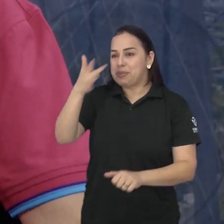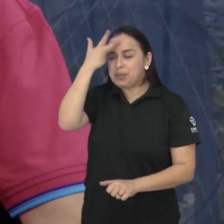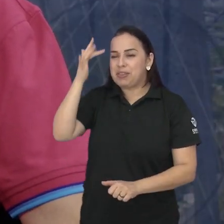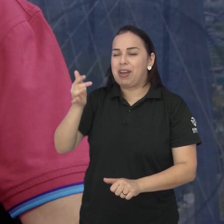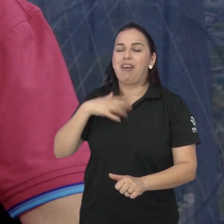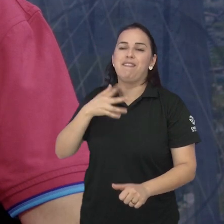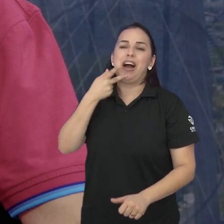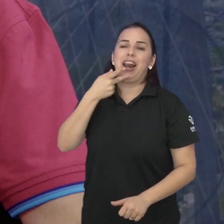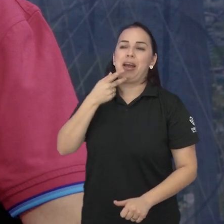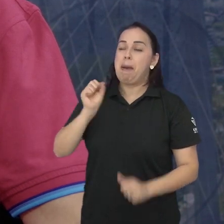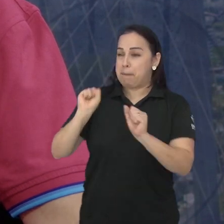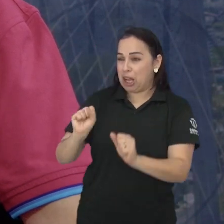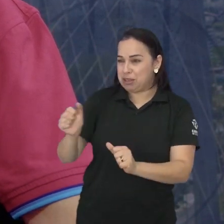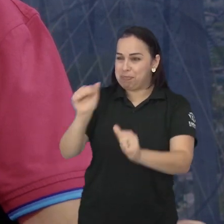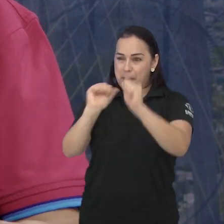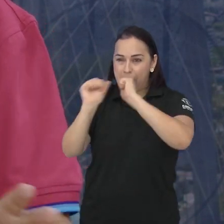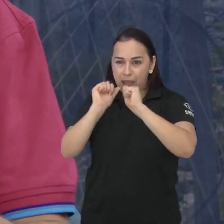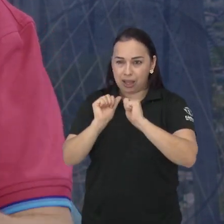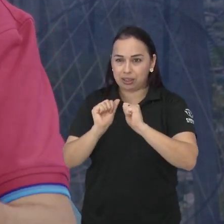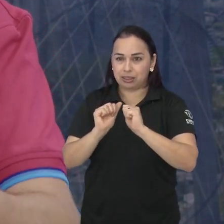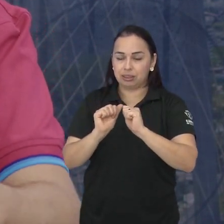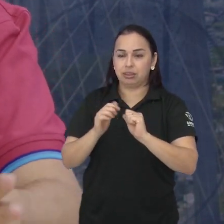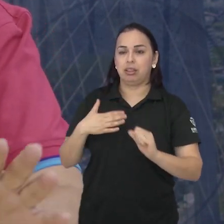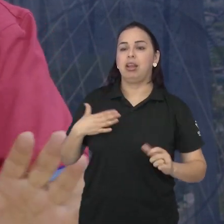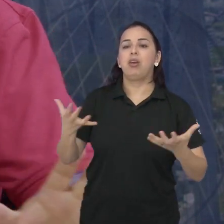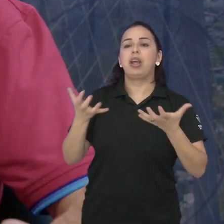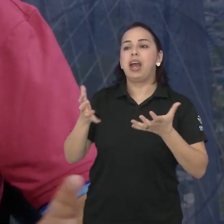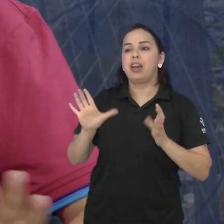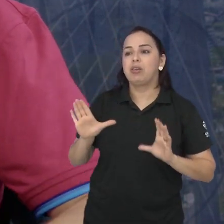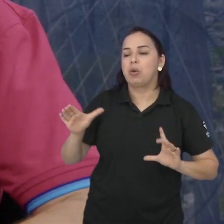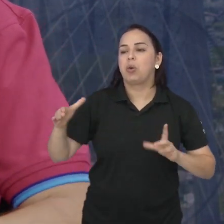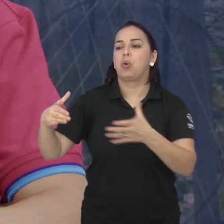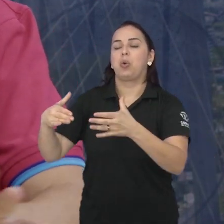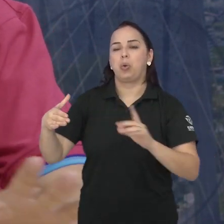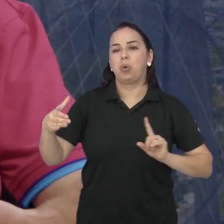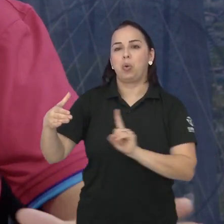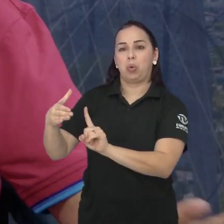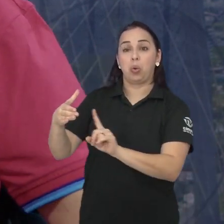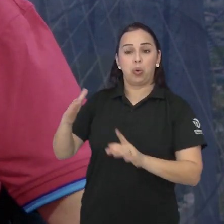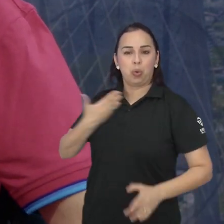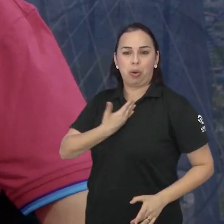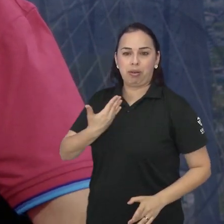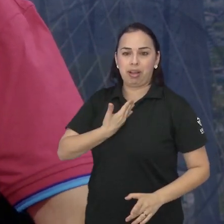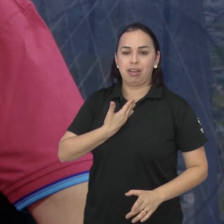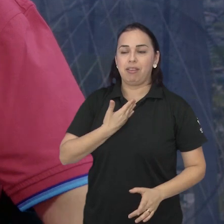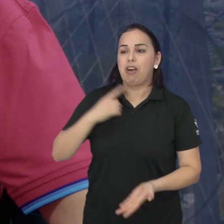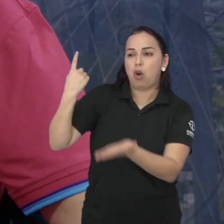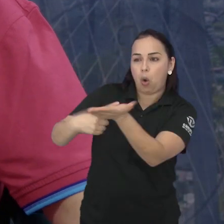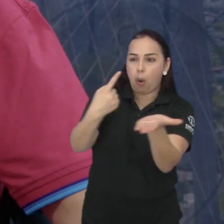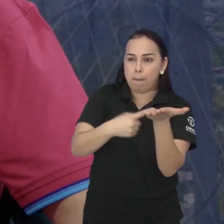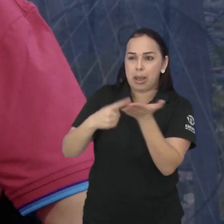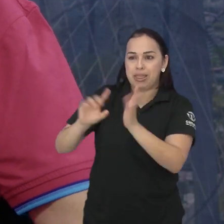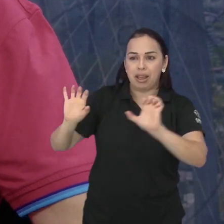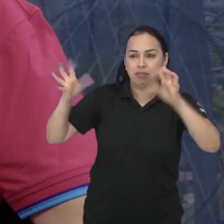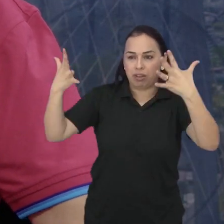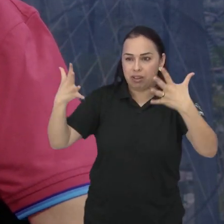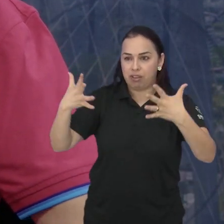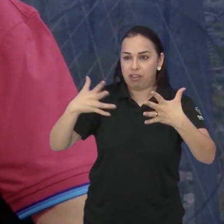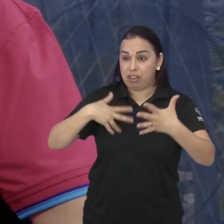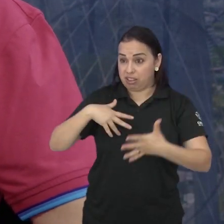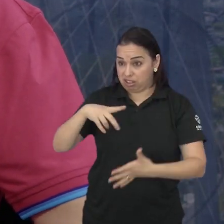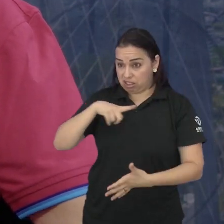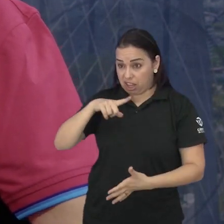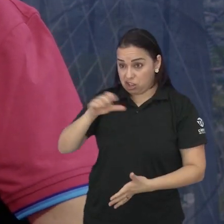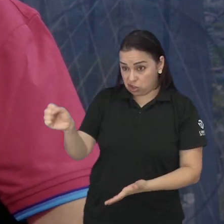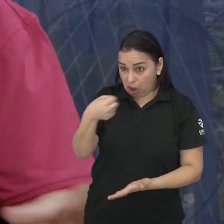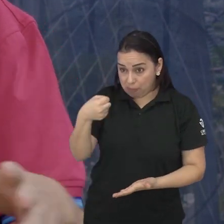beber? Eu quero meu grupo de pertencimento. Sim, eu quero happy hour, né? A gente, vamos comemorar o aniversário, vai ter chopp,